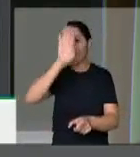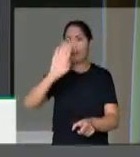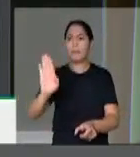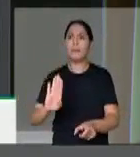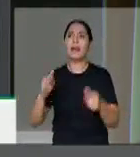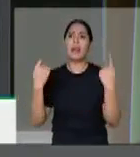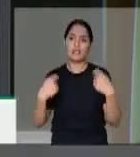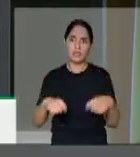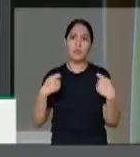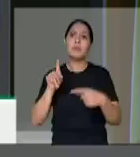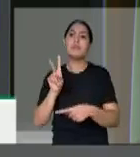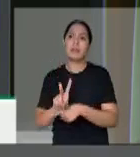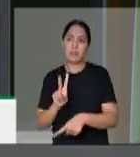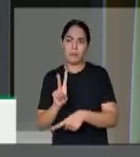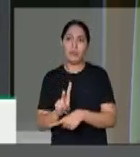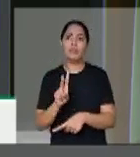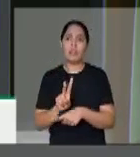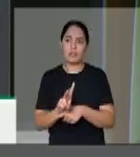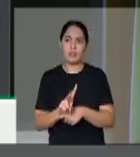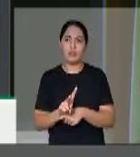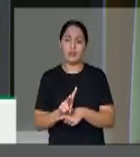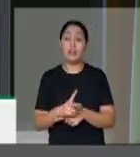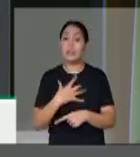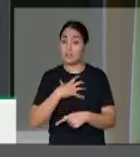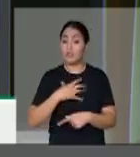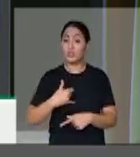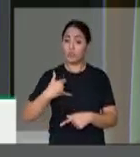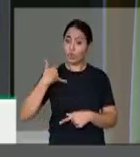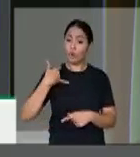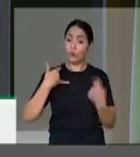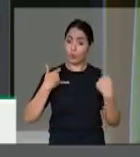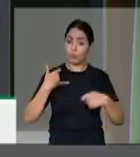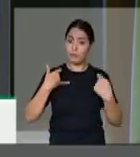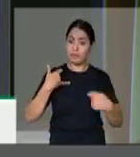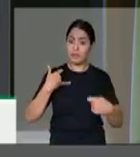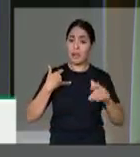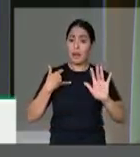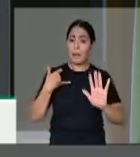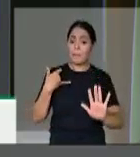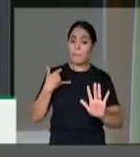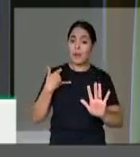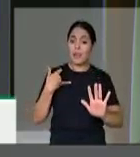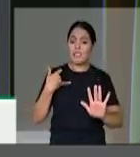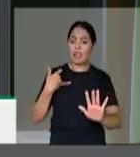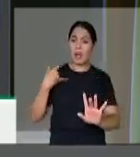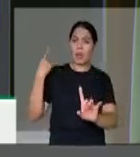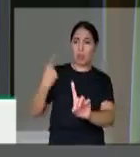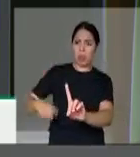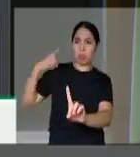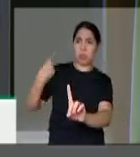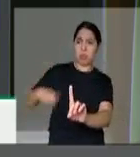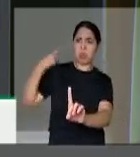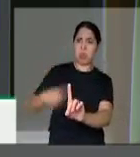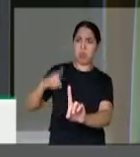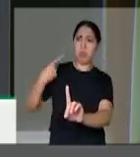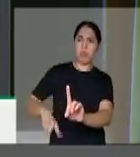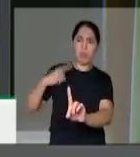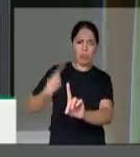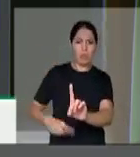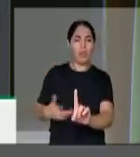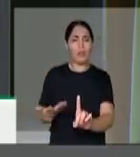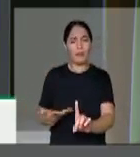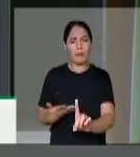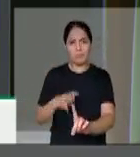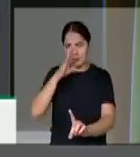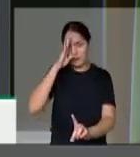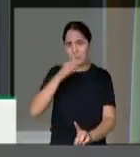Brasil deveria preservar e do qual deveria se orgulhar, mas que está sendo continuamente atacado, inclusive pelas